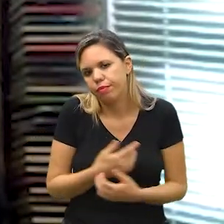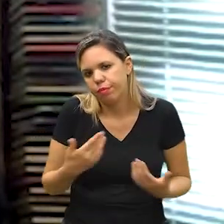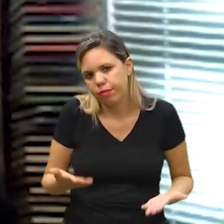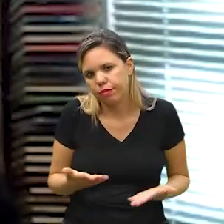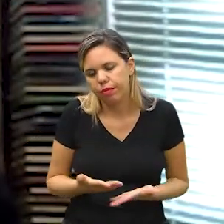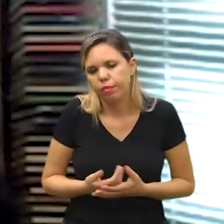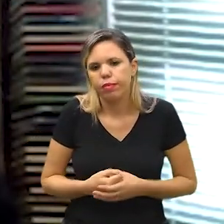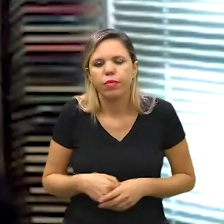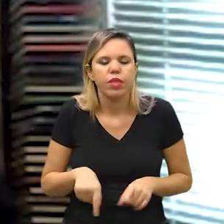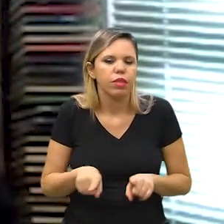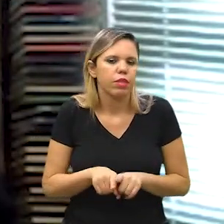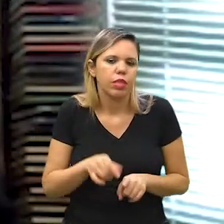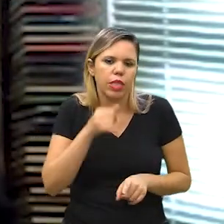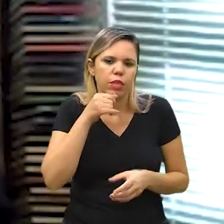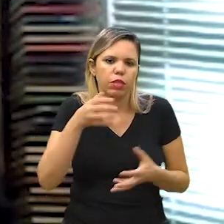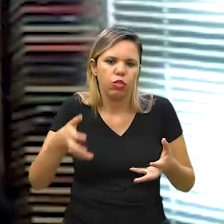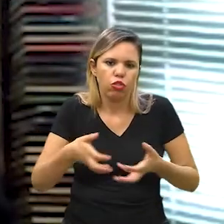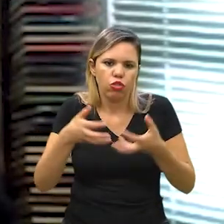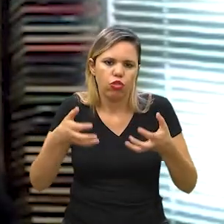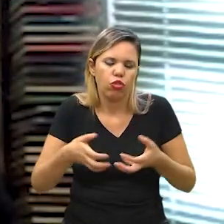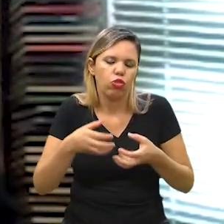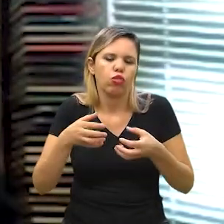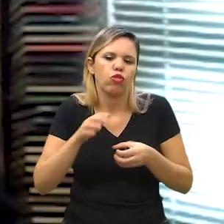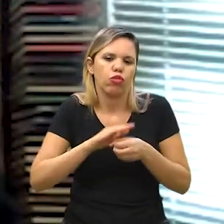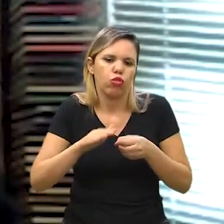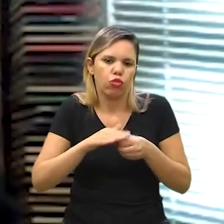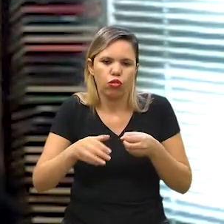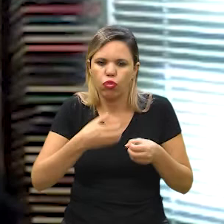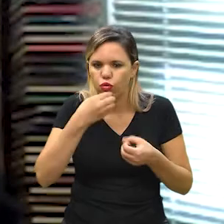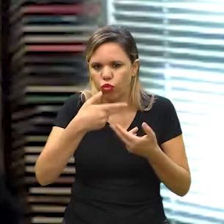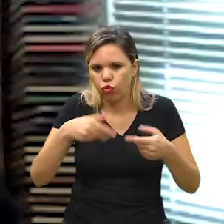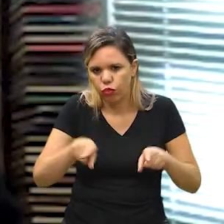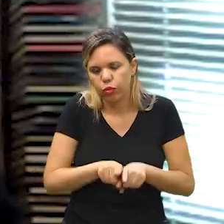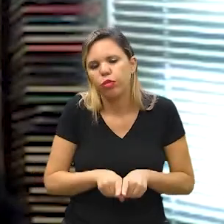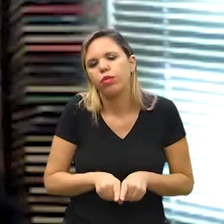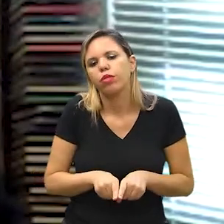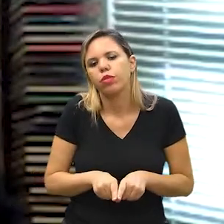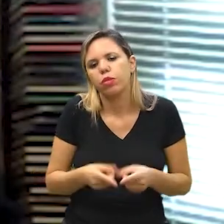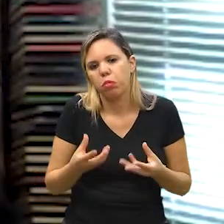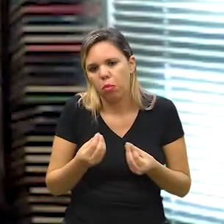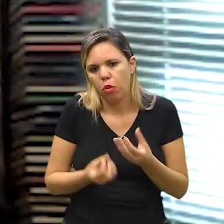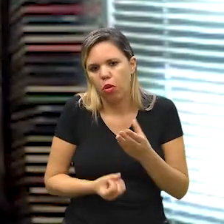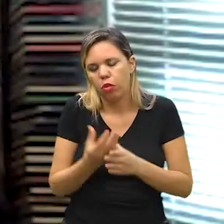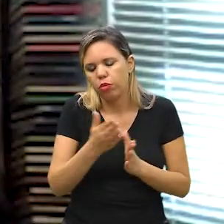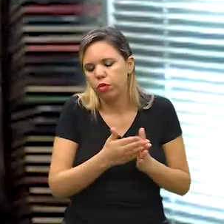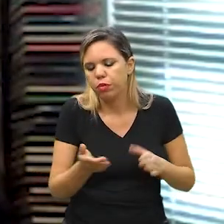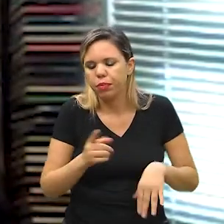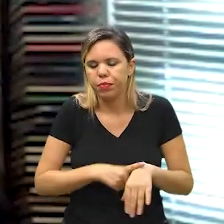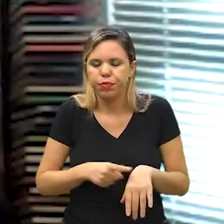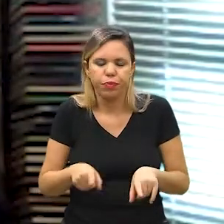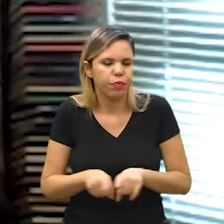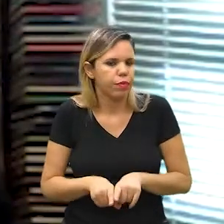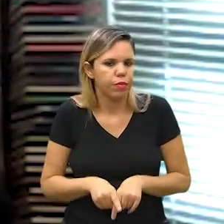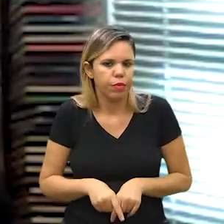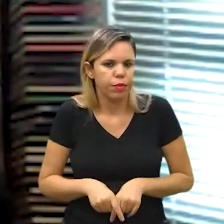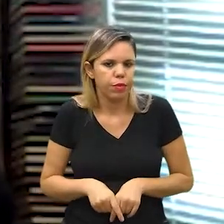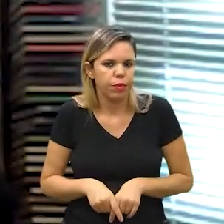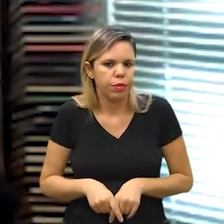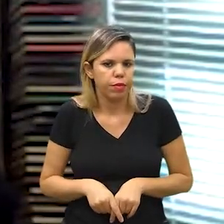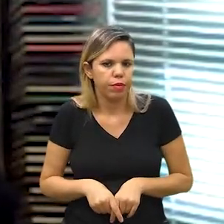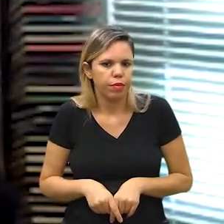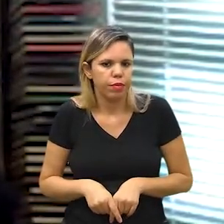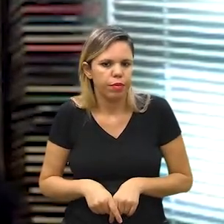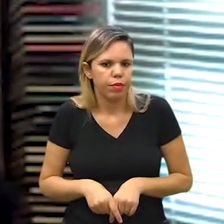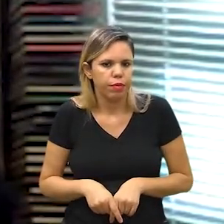né? E dos porcionamentos, das saladas de frutas. Essas coisas vêm saindo muito nesse momento também,